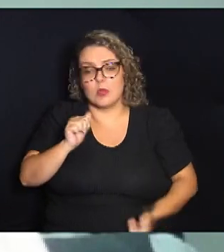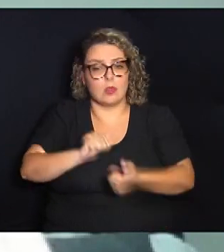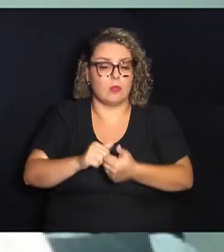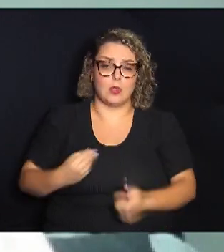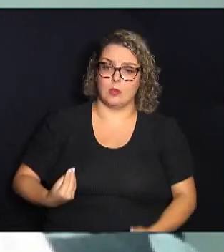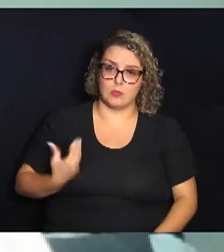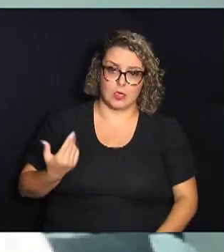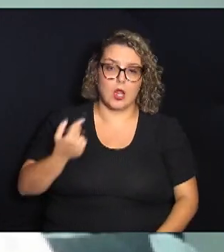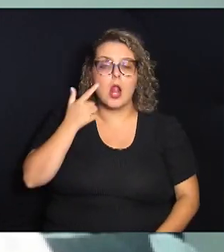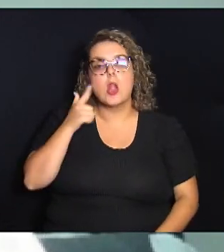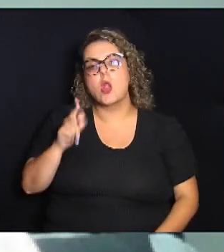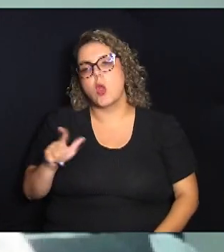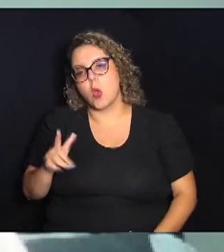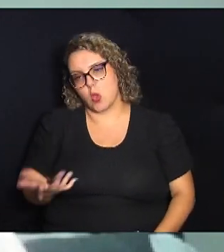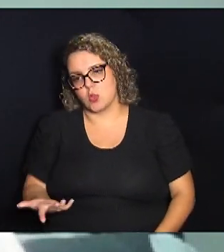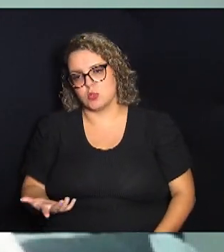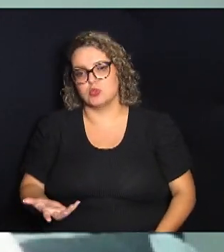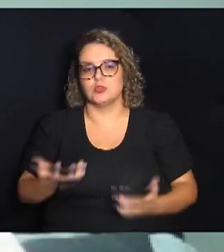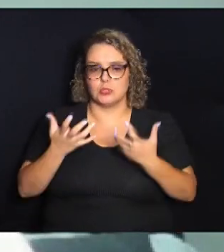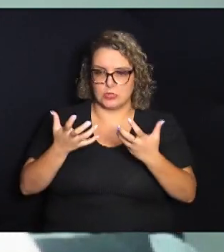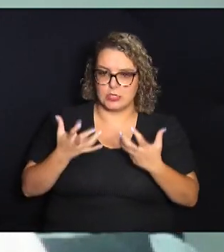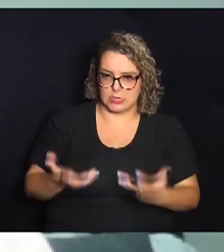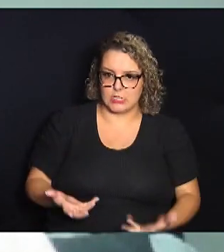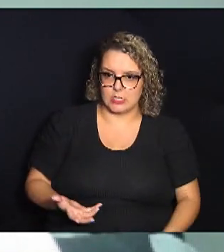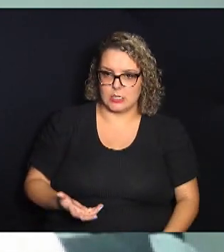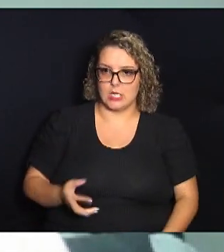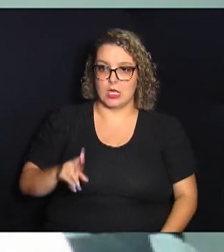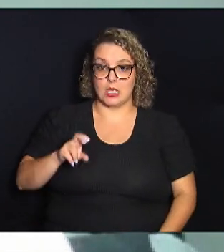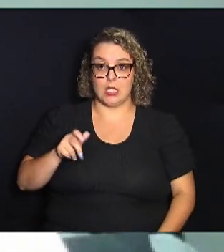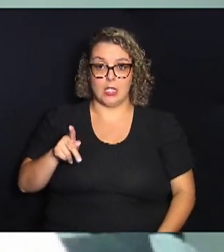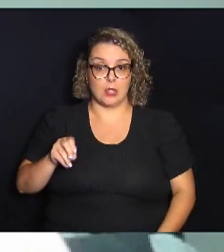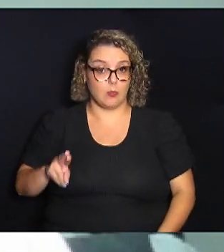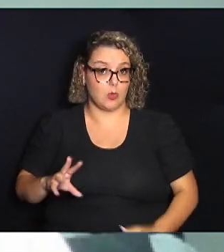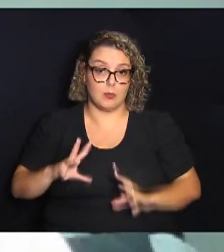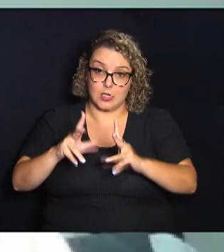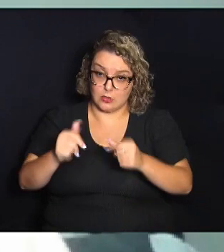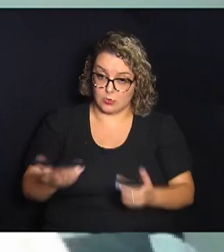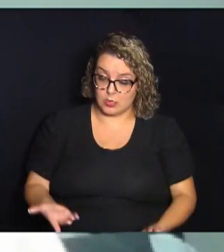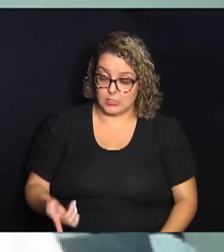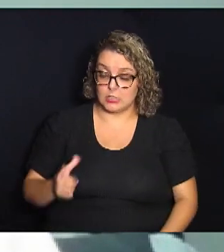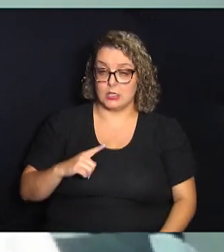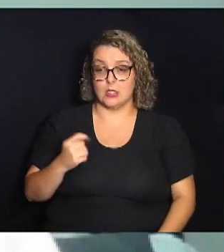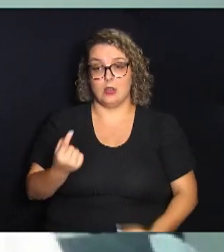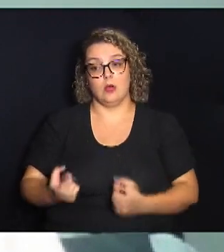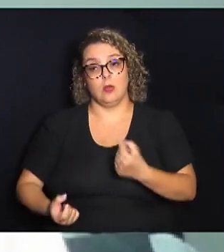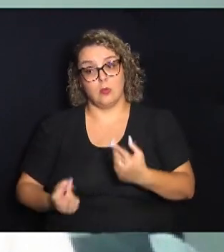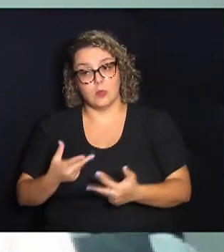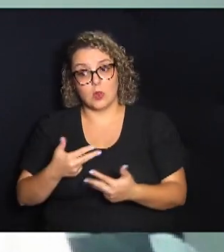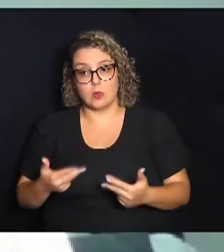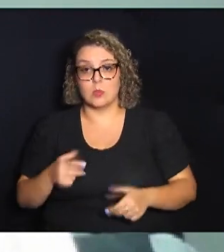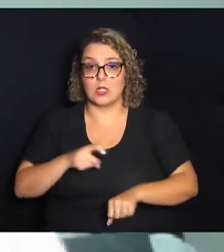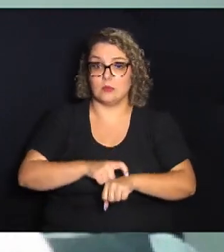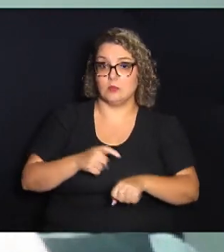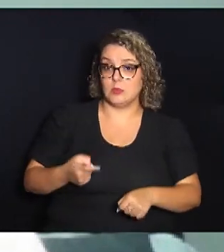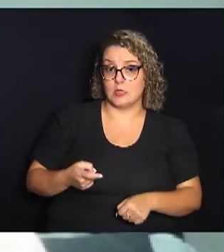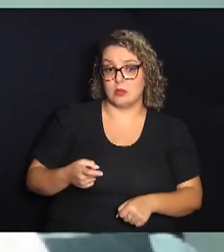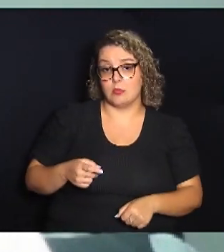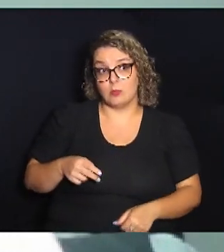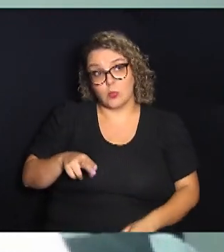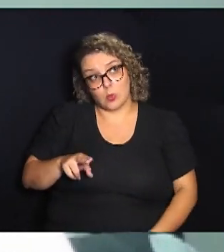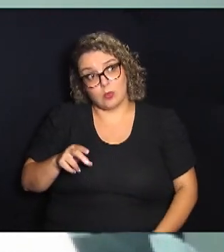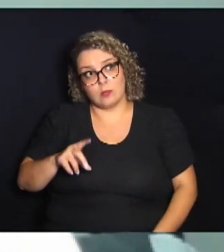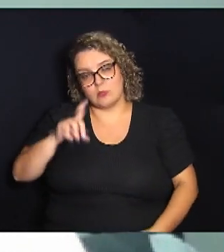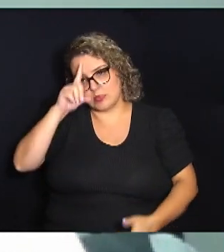vida. Obviamente que a gente gostaria de repor para todas. Existem situações que temporariamente ou até definitivamente não